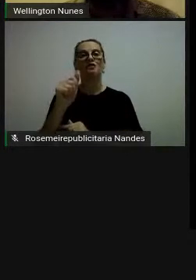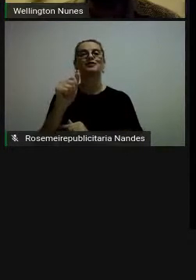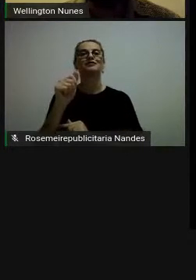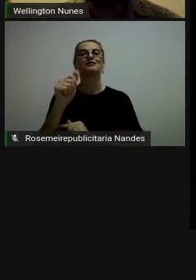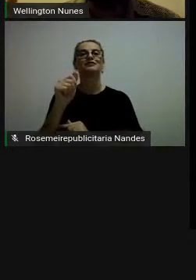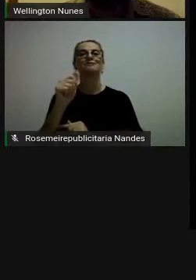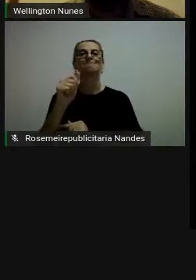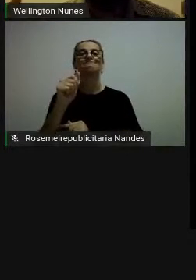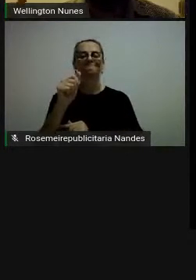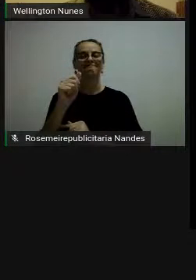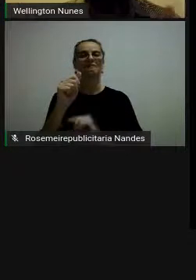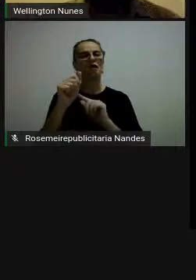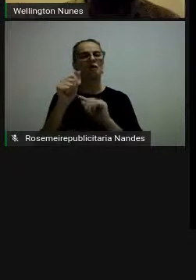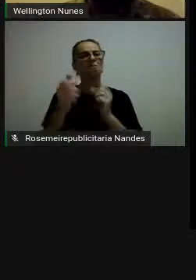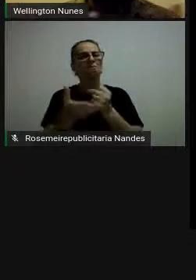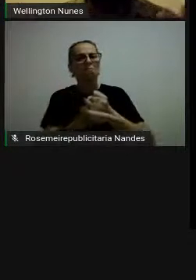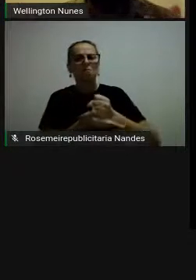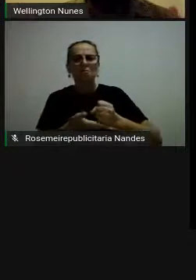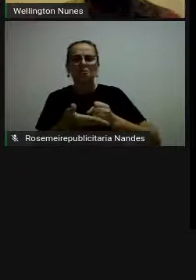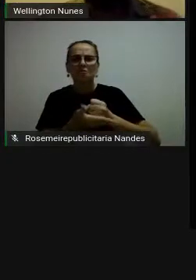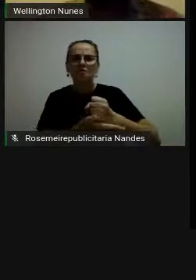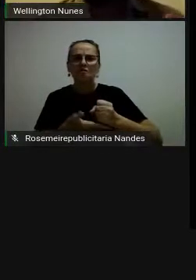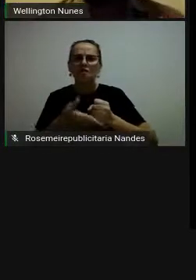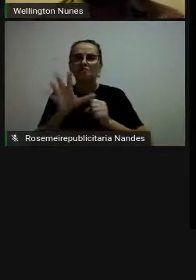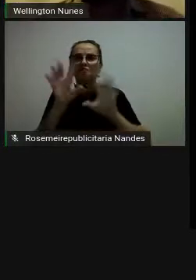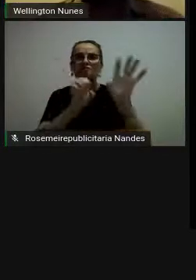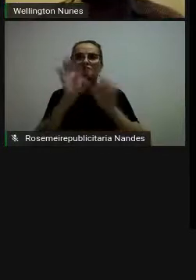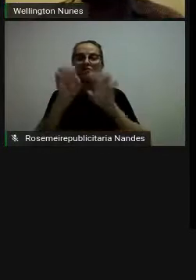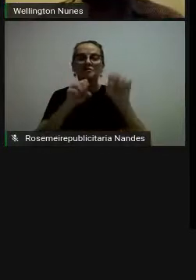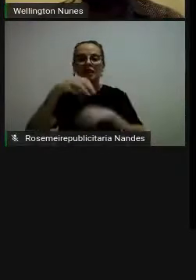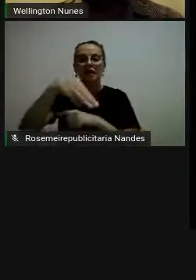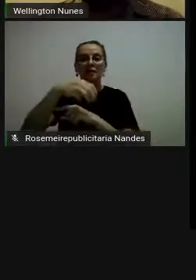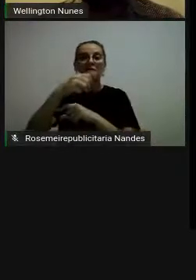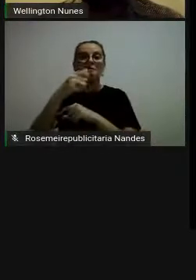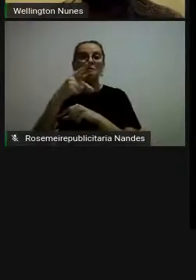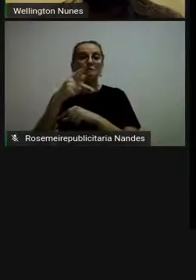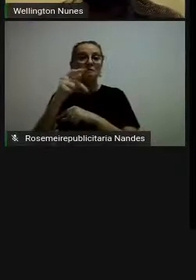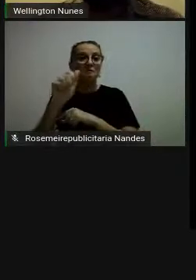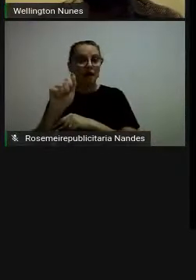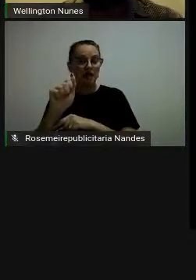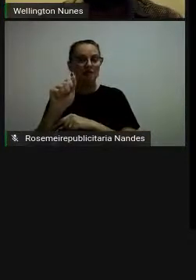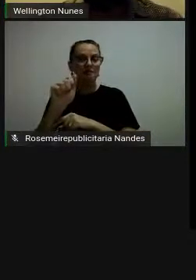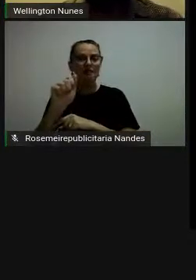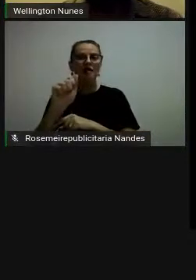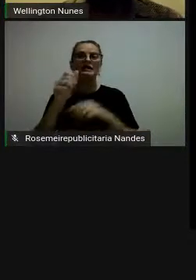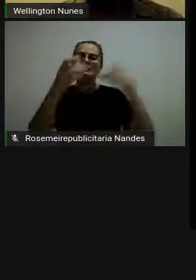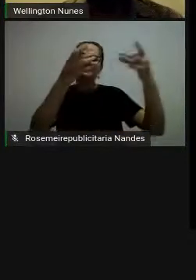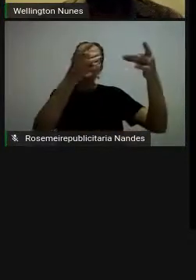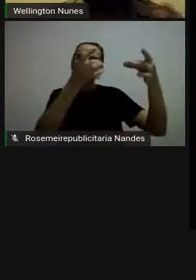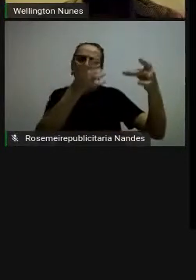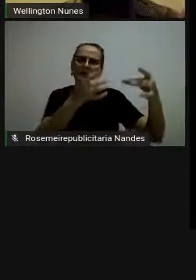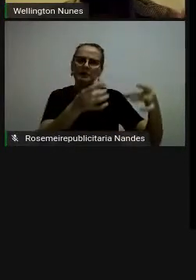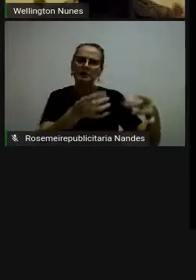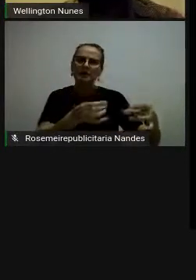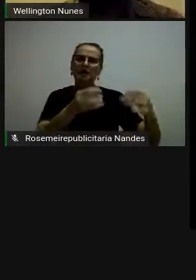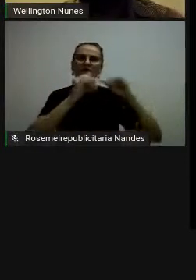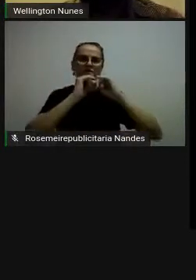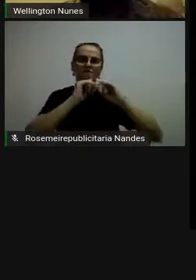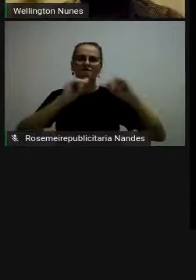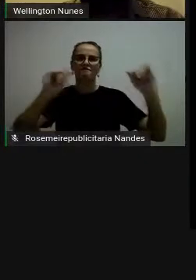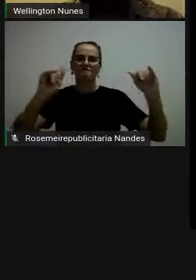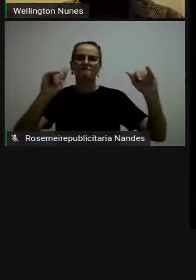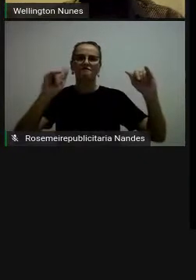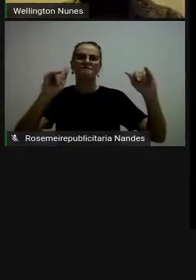Basicamente, cartografia, carta e mapa, a diferença é a escala de detalhamento. Eu até costumo brincar que poderia